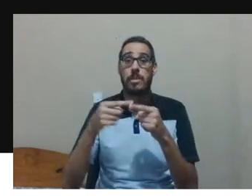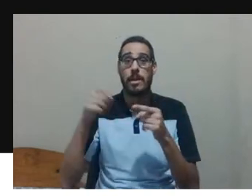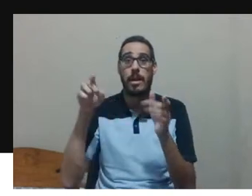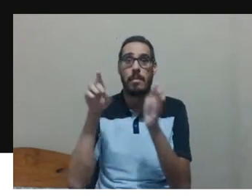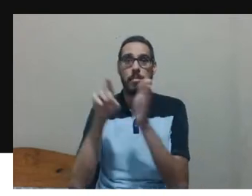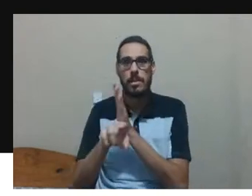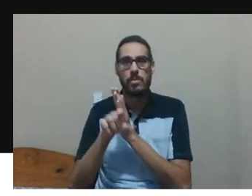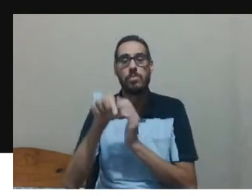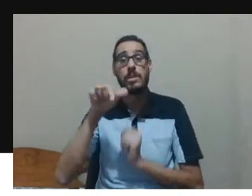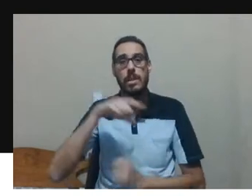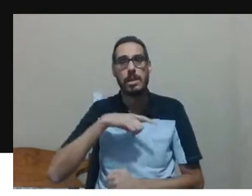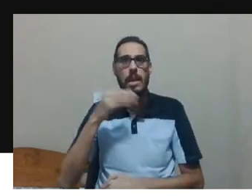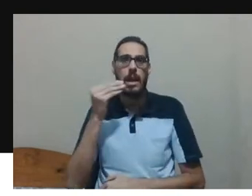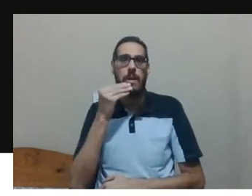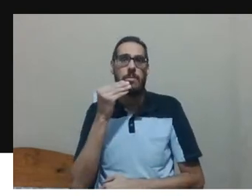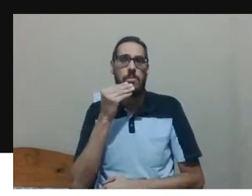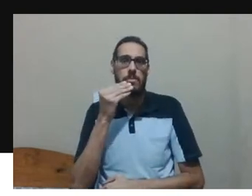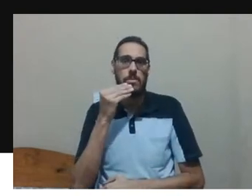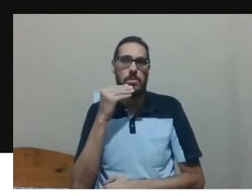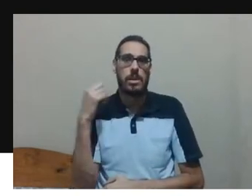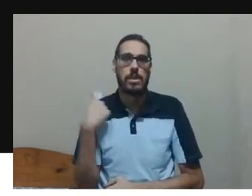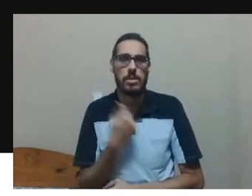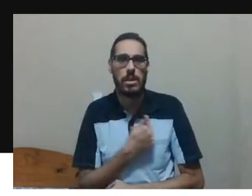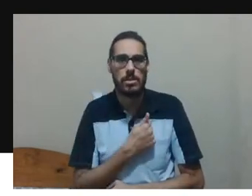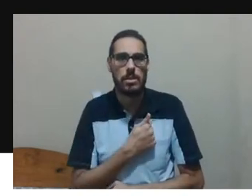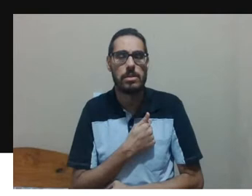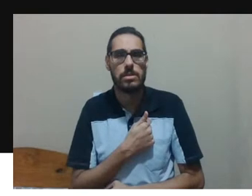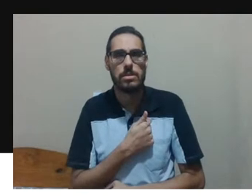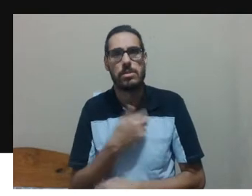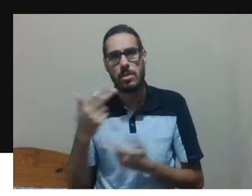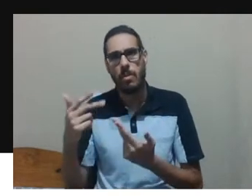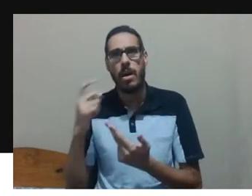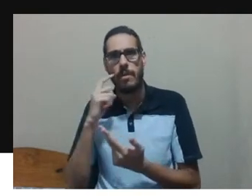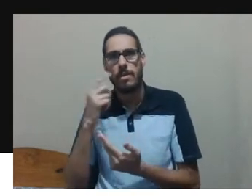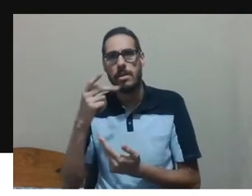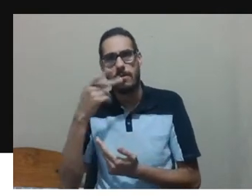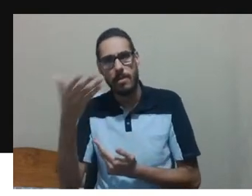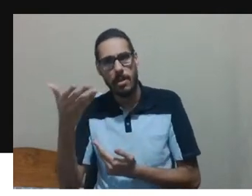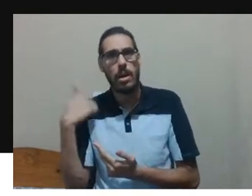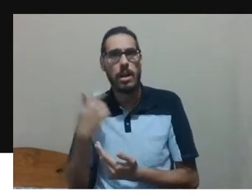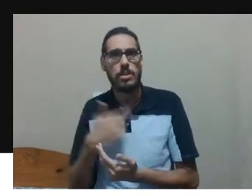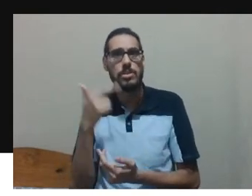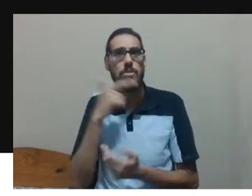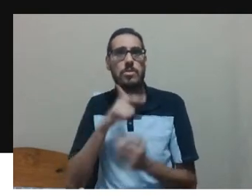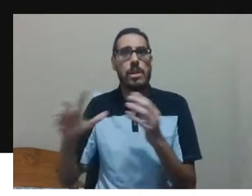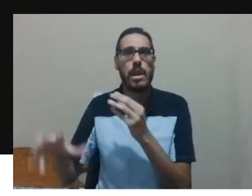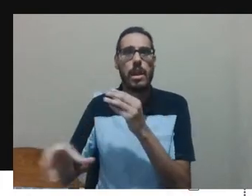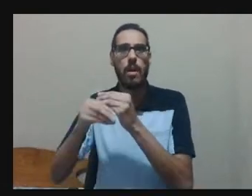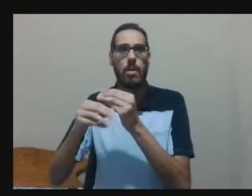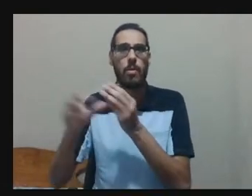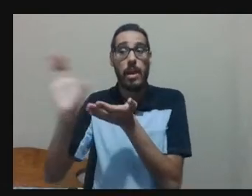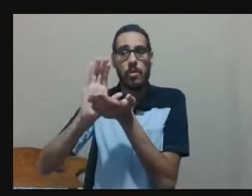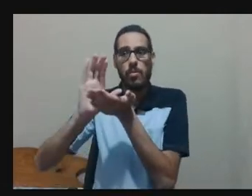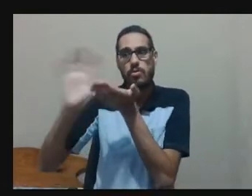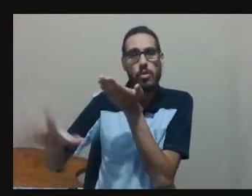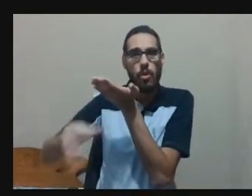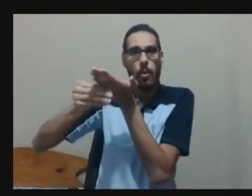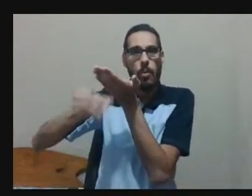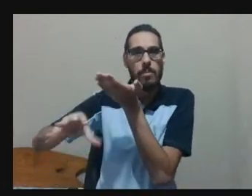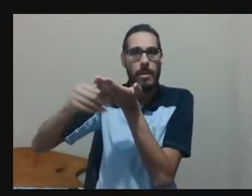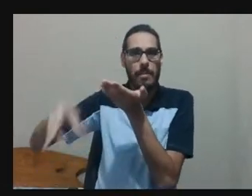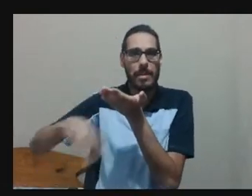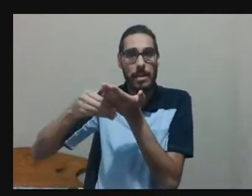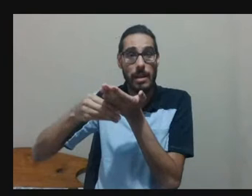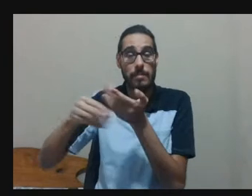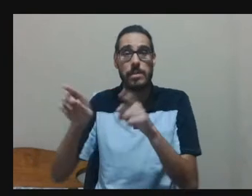a oportunidade nos termos, como a professora Wanda muito bem falou, uma complementação de recursos. E justamente o terceiro setor que a gente